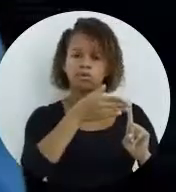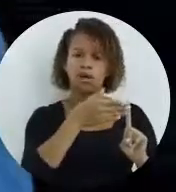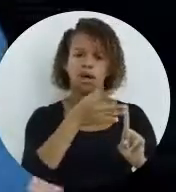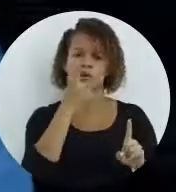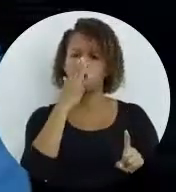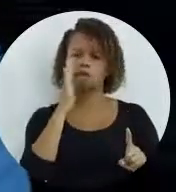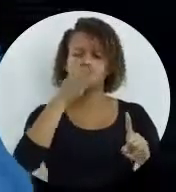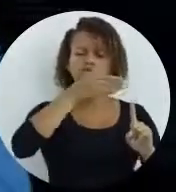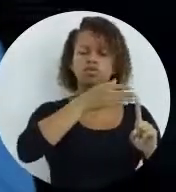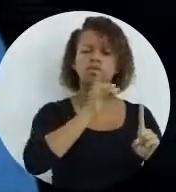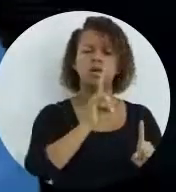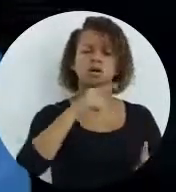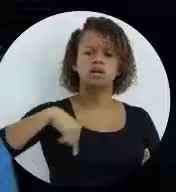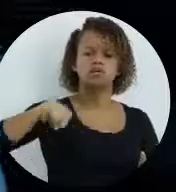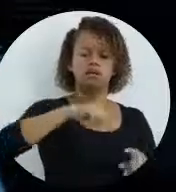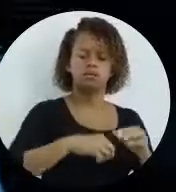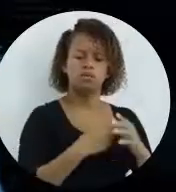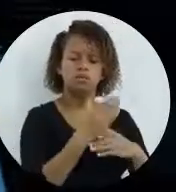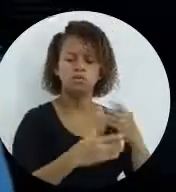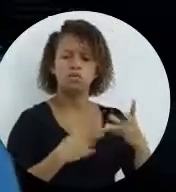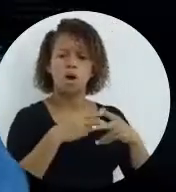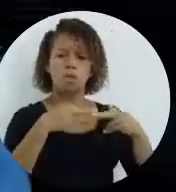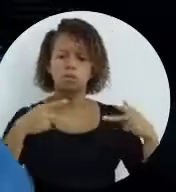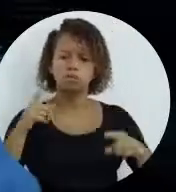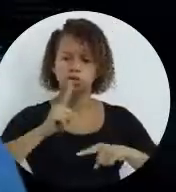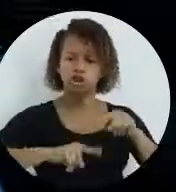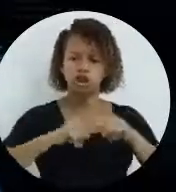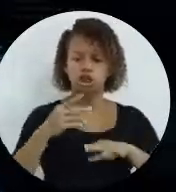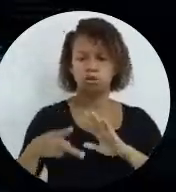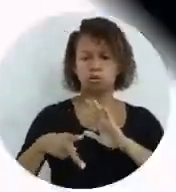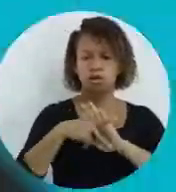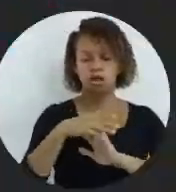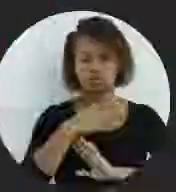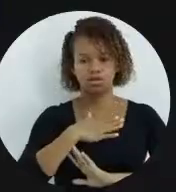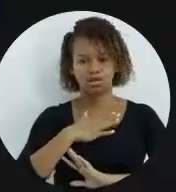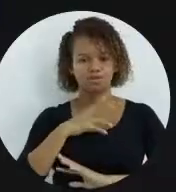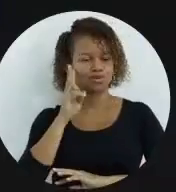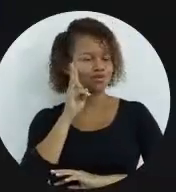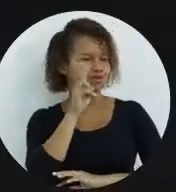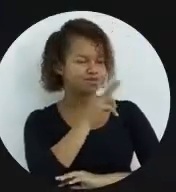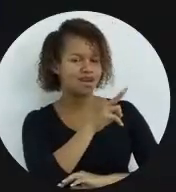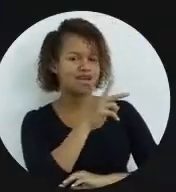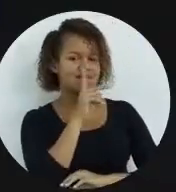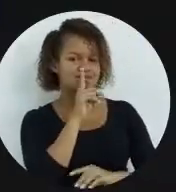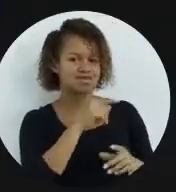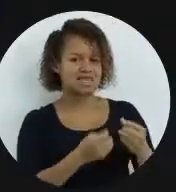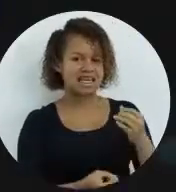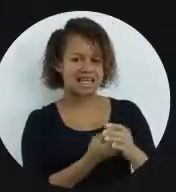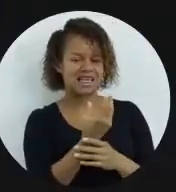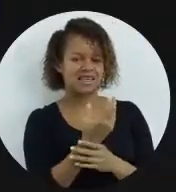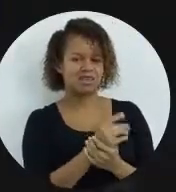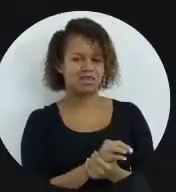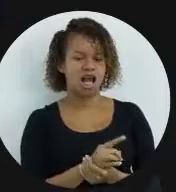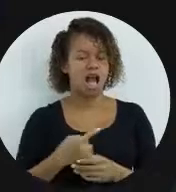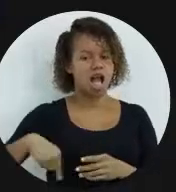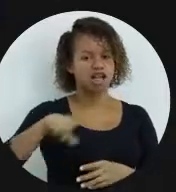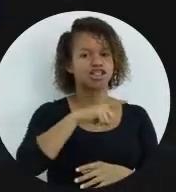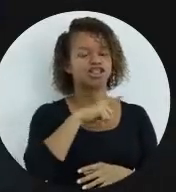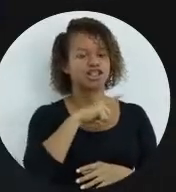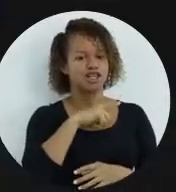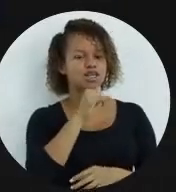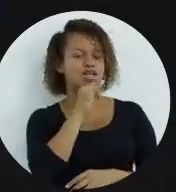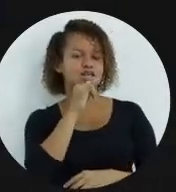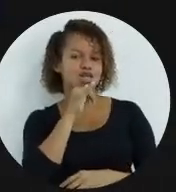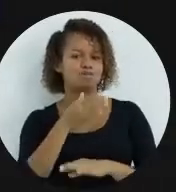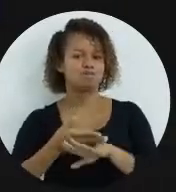É uma função que vai construir objetos para a gente. Então, como vocês podem ver aí no slide, criando um objeto literal, a gente tem